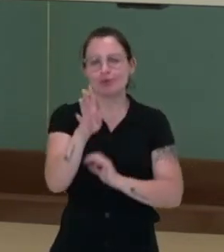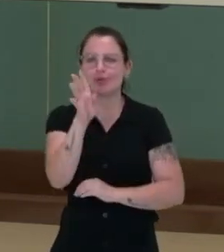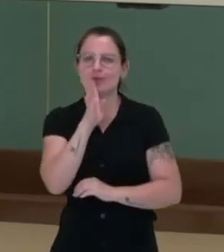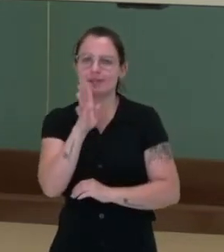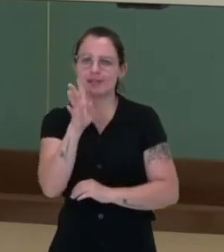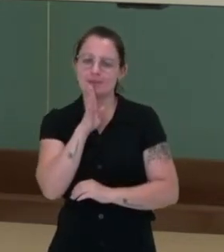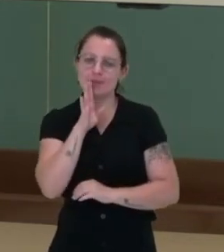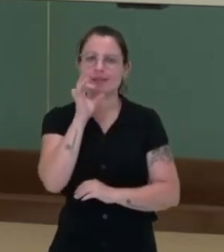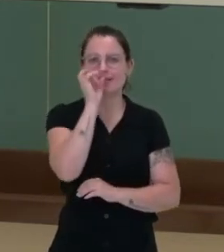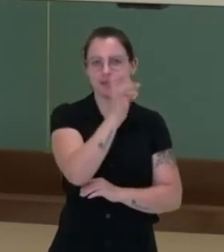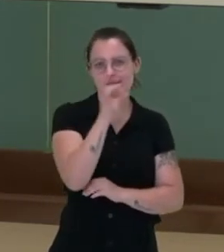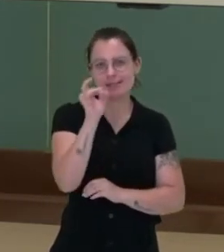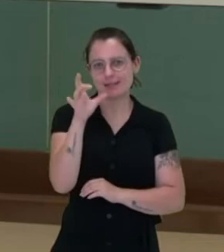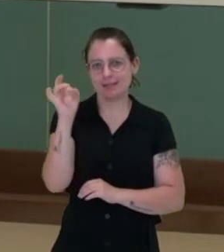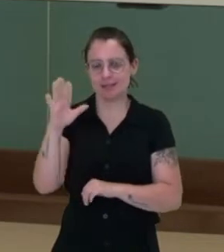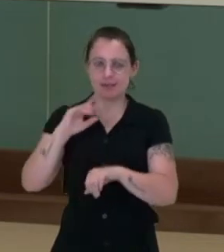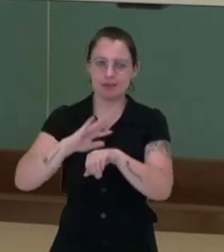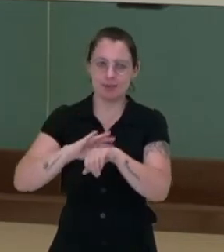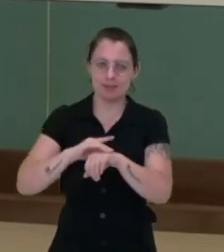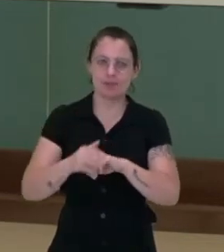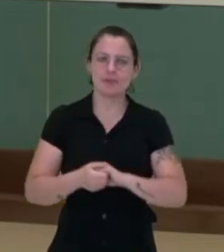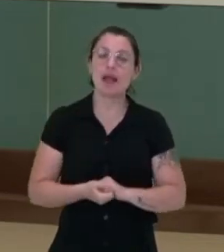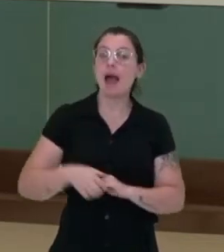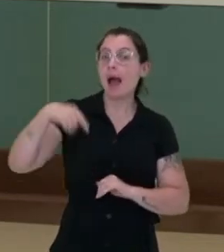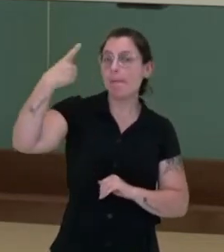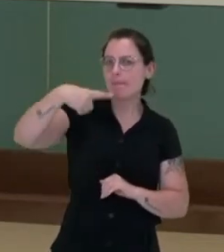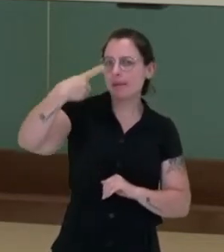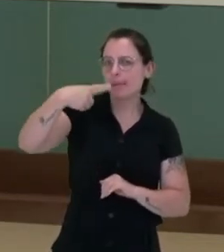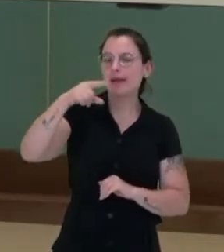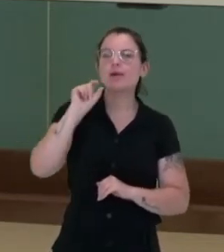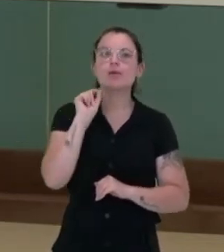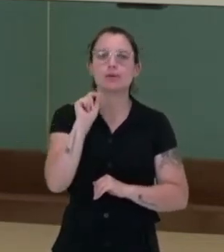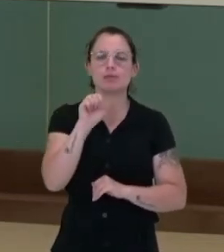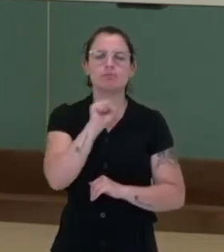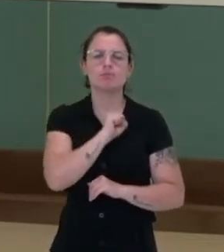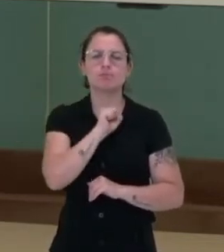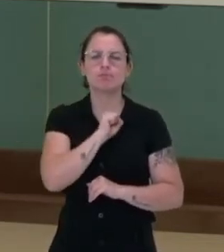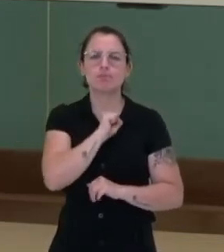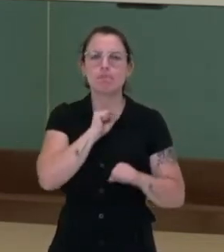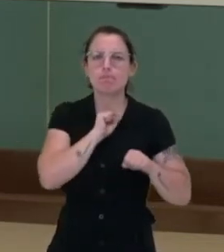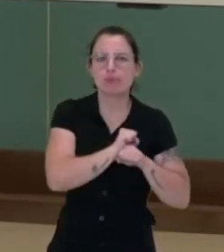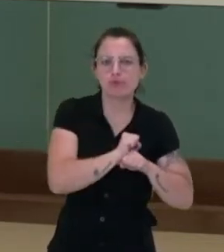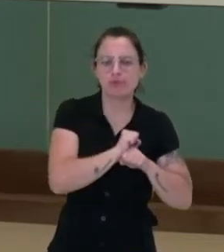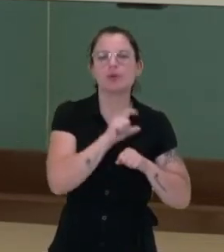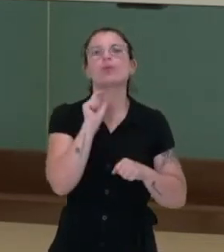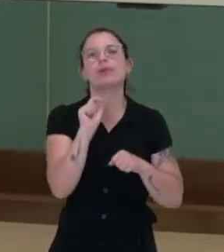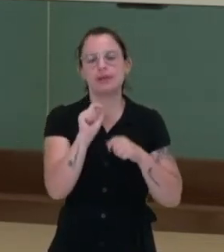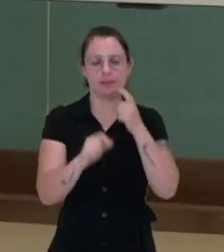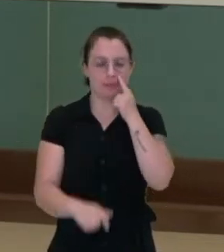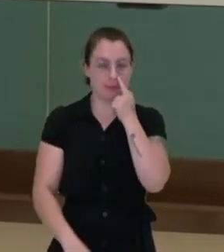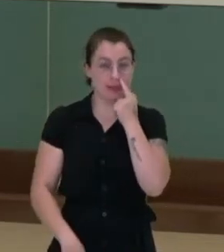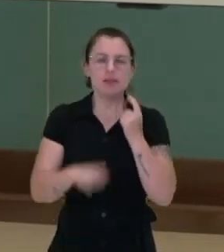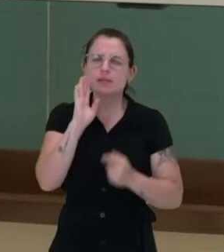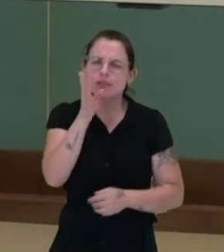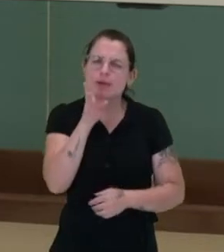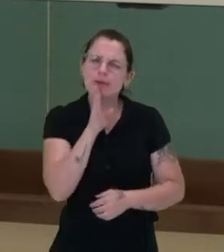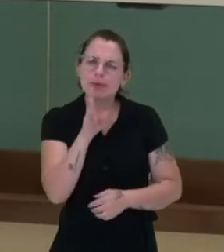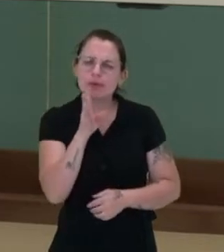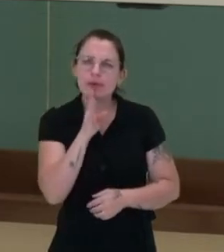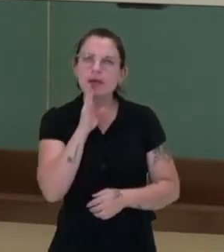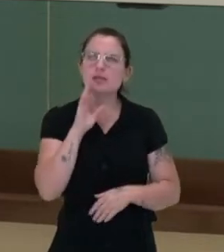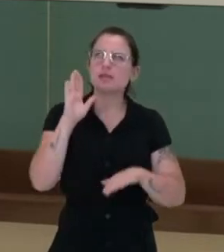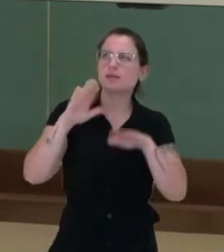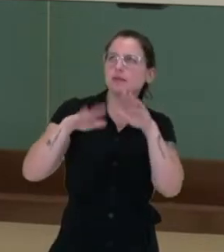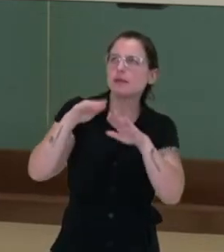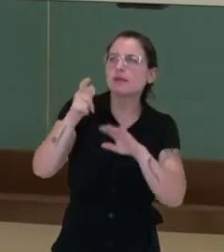uma dessas doenças. A primeira é o infarto. Você já ouviu falar? Provavelmente sim. Assistindo uma